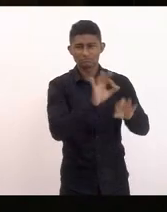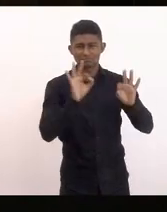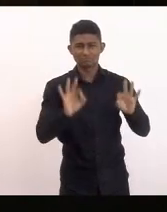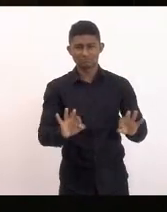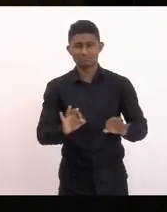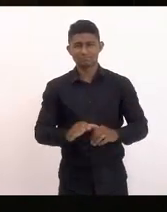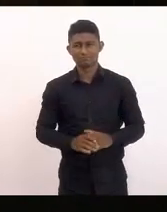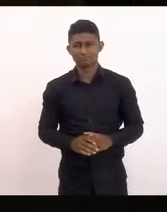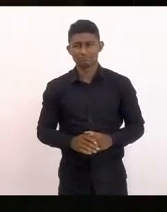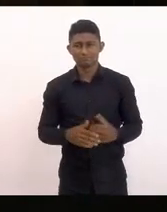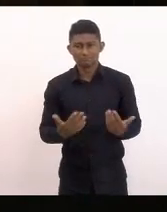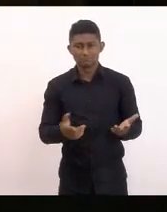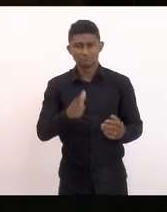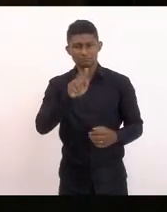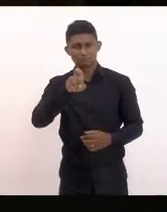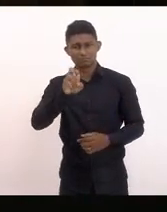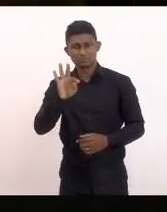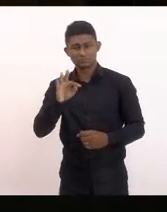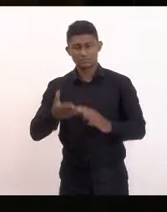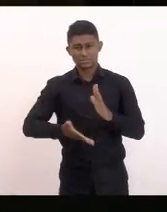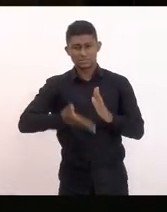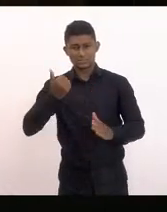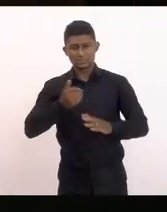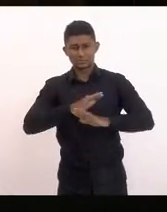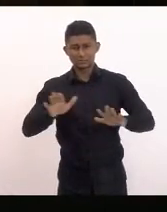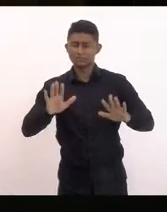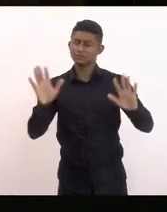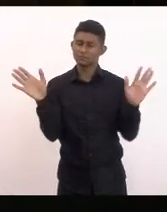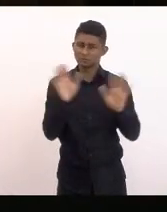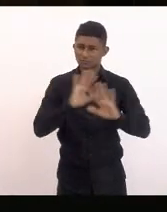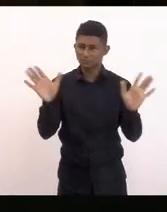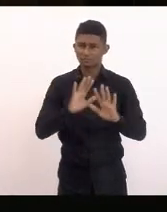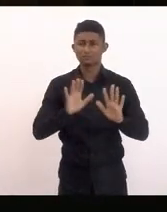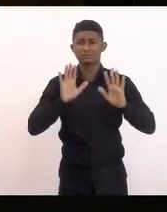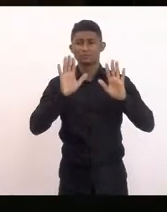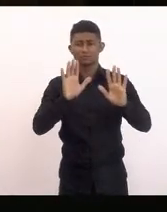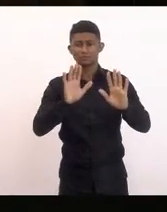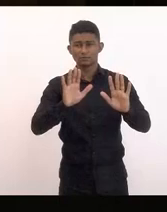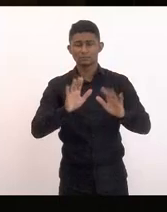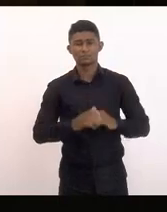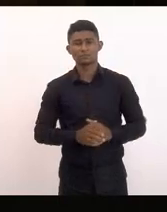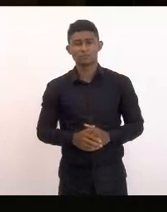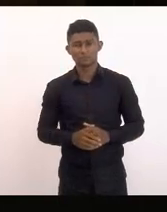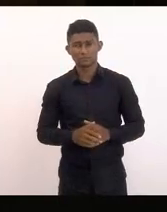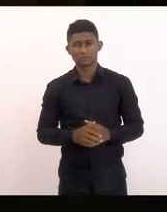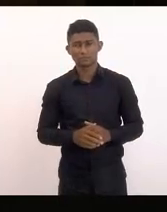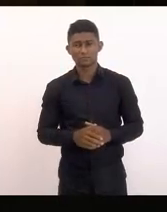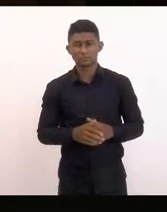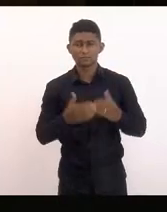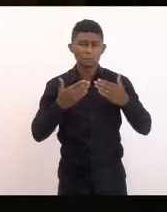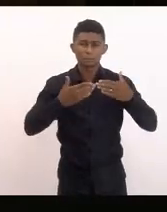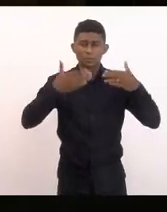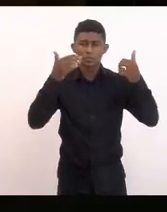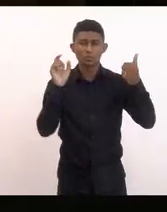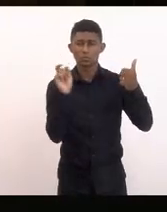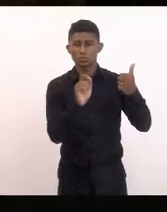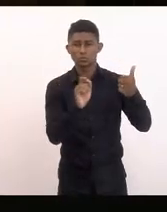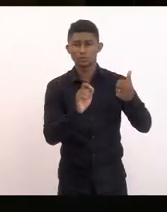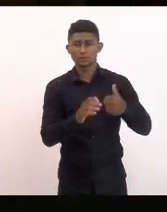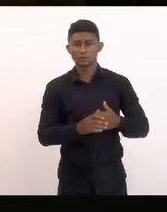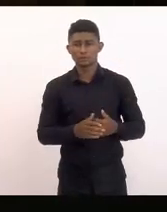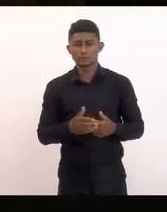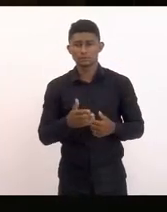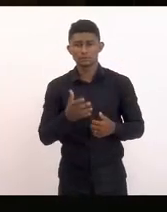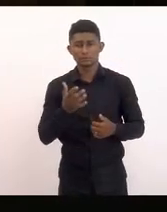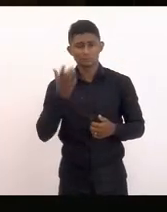só tirando a Gretchen, ele está tirando também uma das que eu acho melhor do que a Gretchen, ele está tirando a gente, que vocês não,